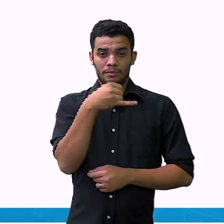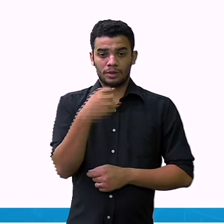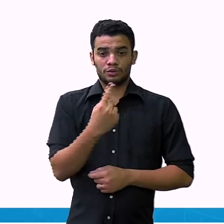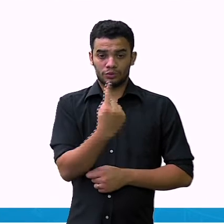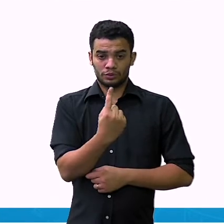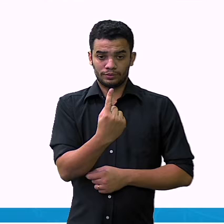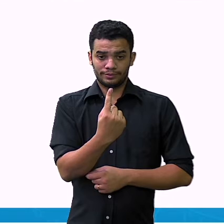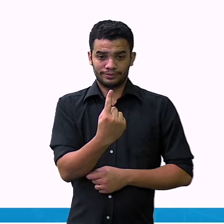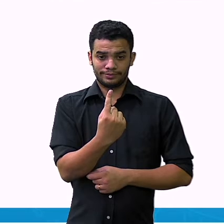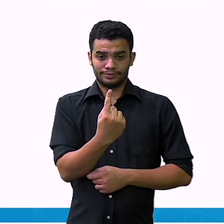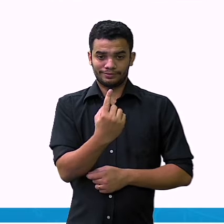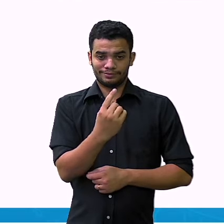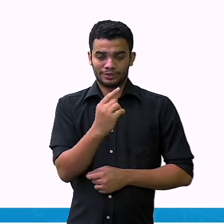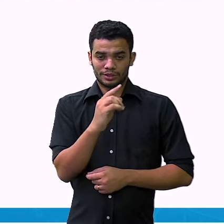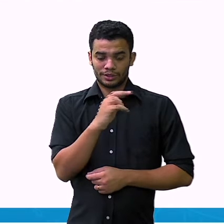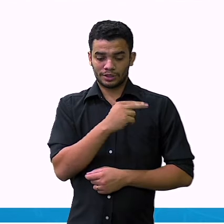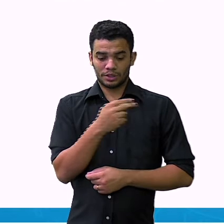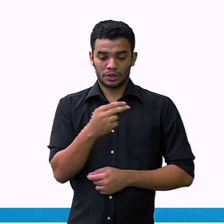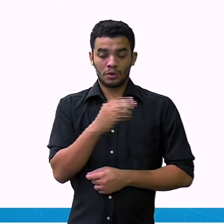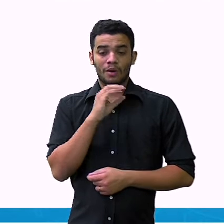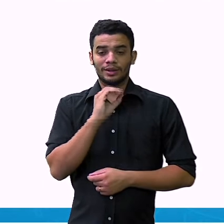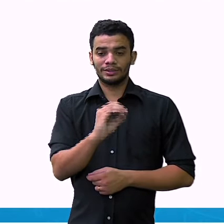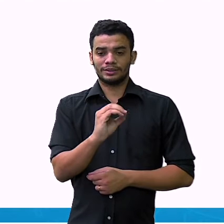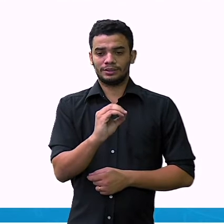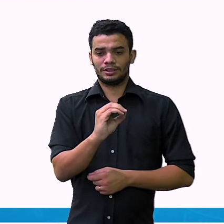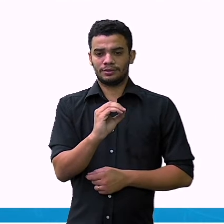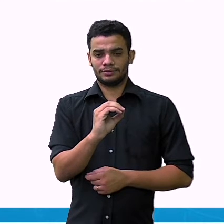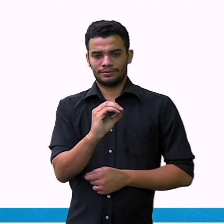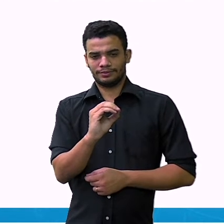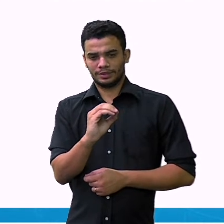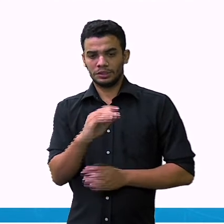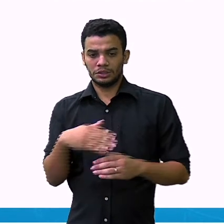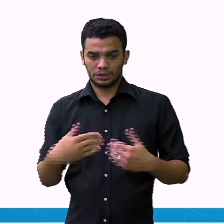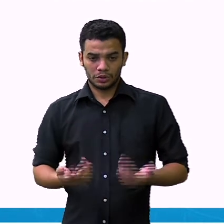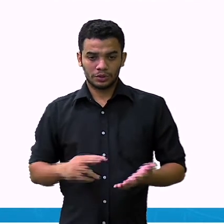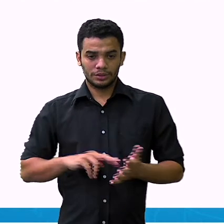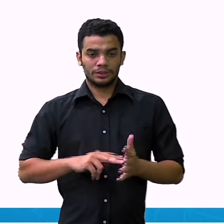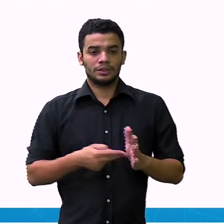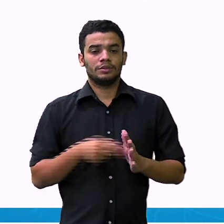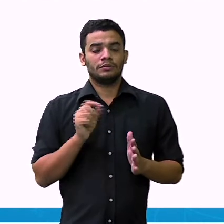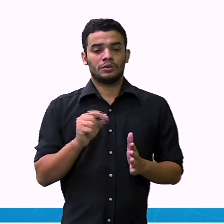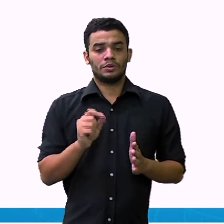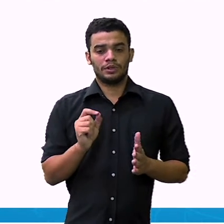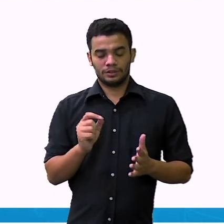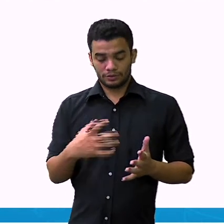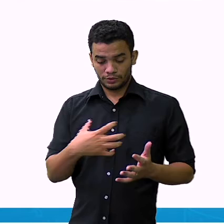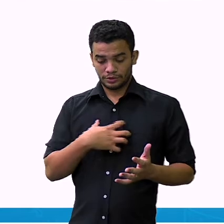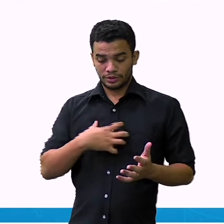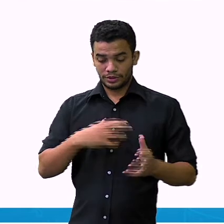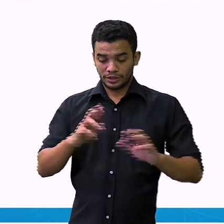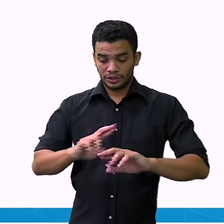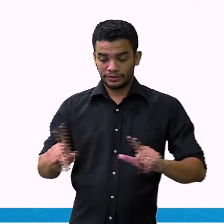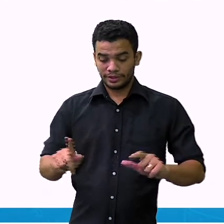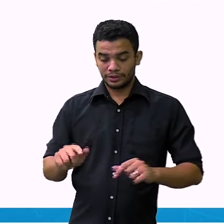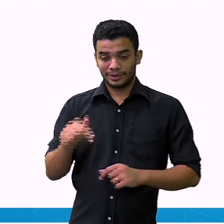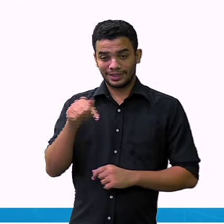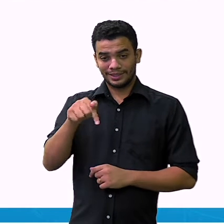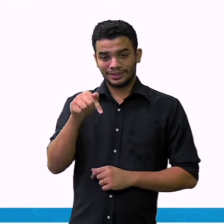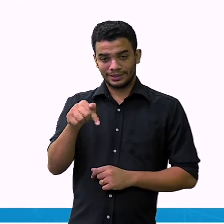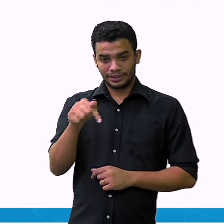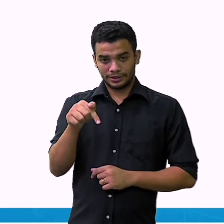1, eu vou ficar com 0. Então, qual que é a diferença? A diferença é de 7. Então, nós